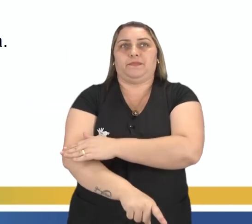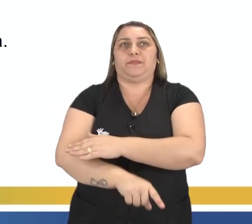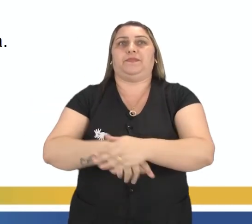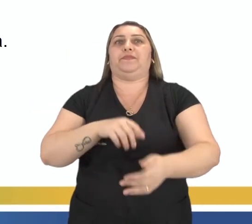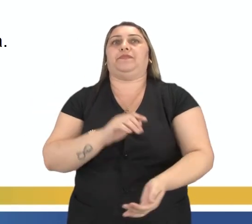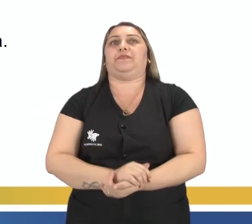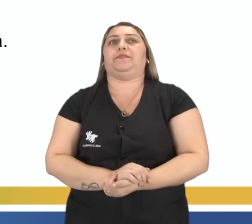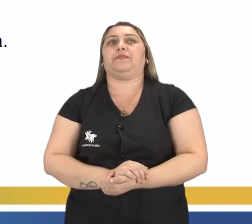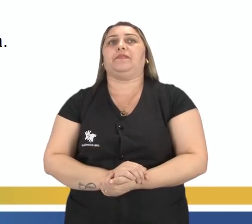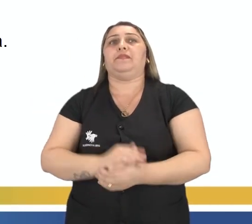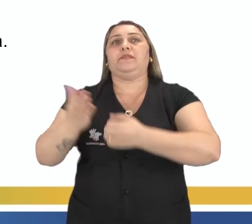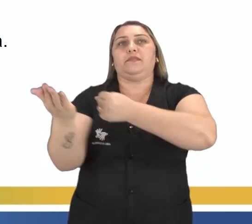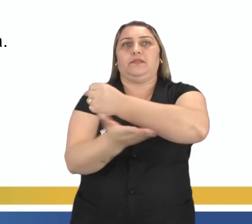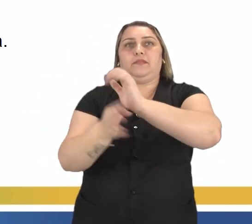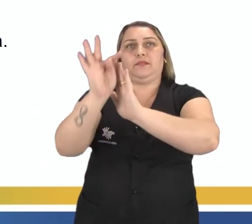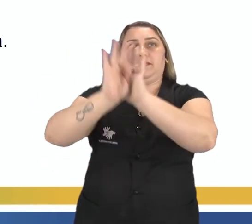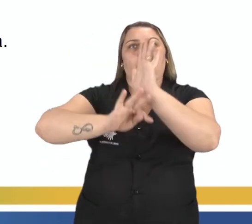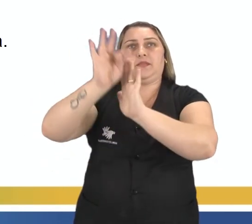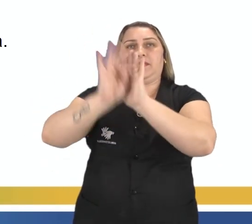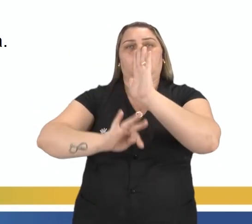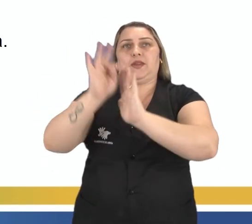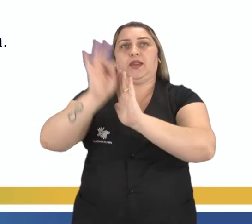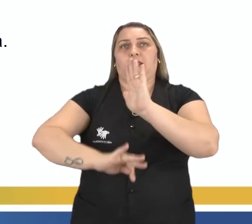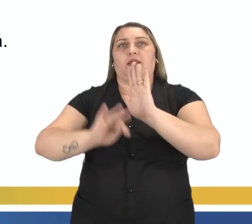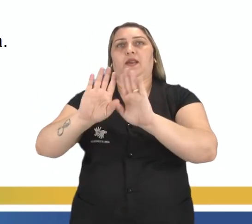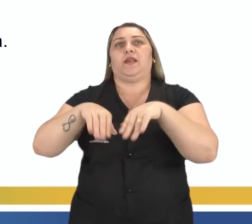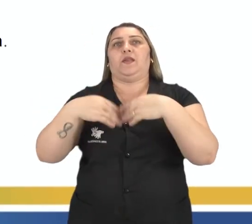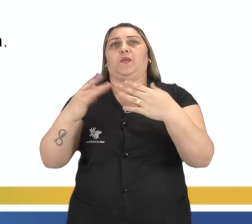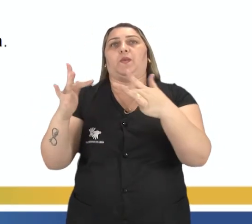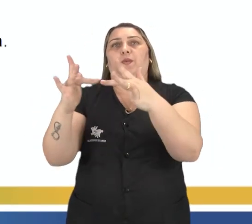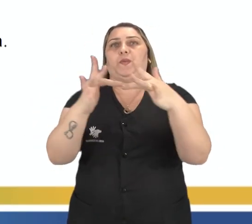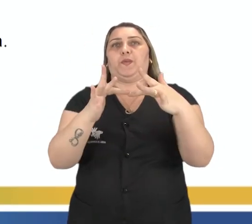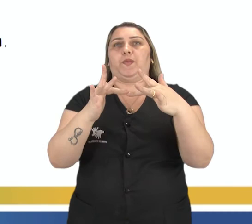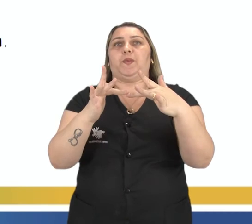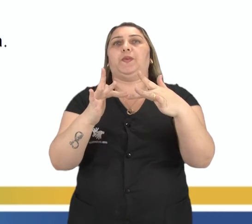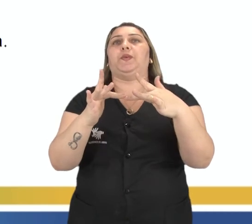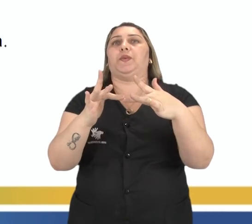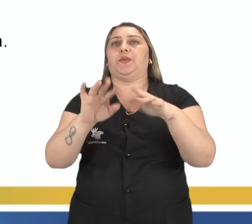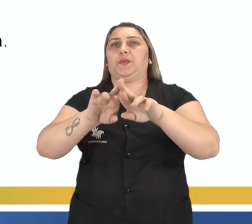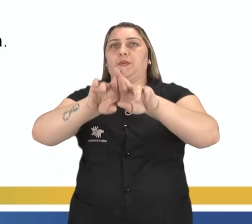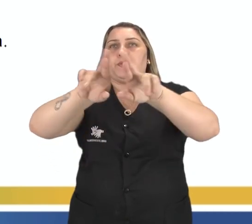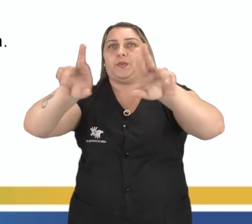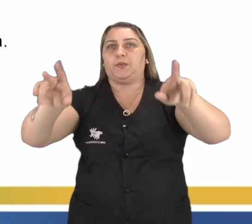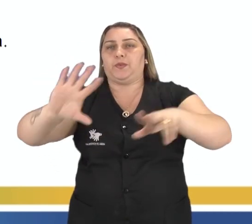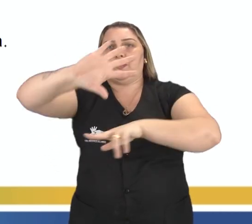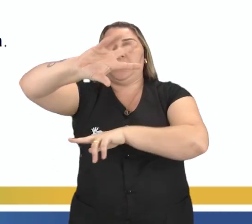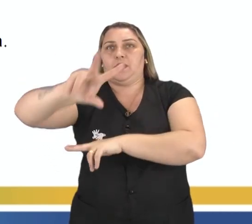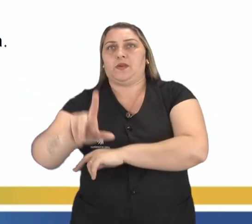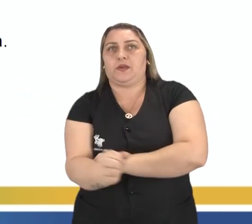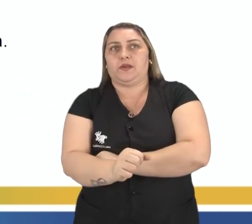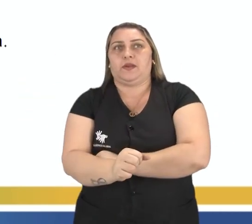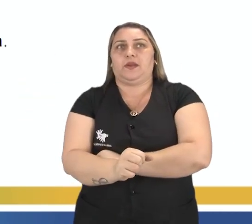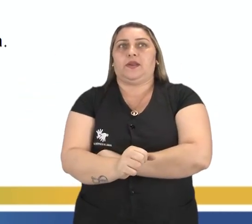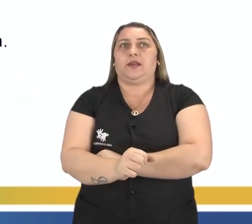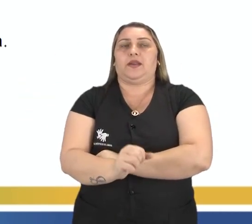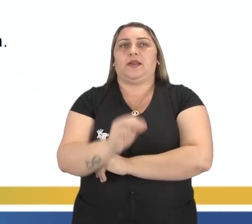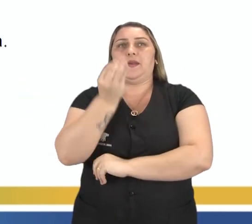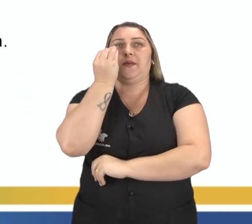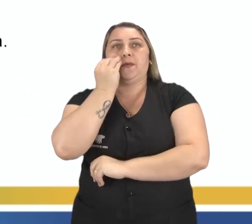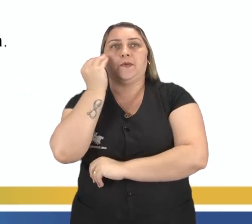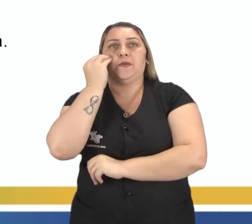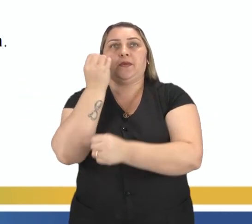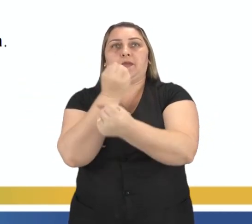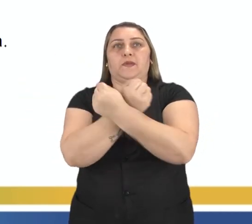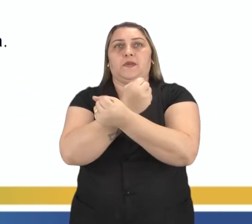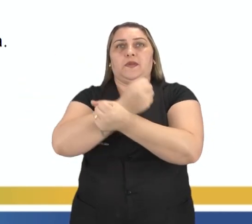profundos. Com base no texto, ao favorecer o contato de indivíduos de diferentes partes da África, a